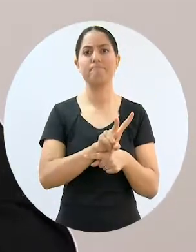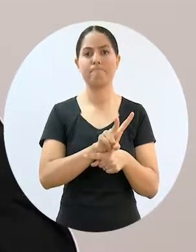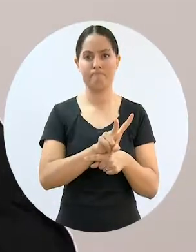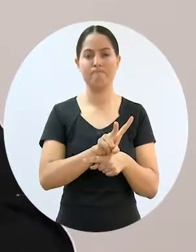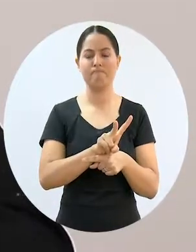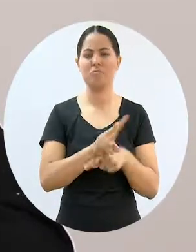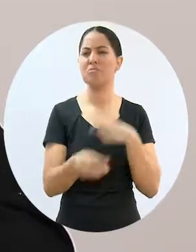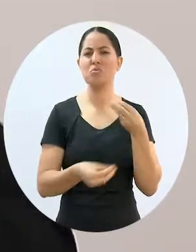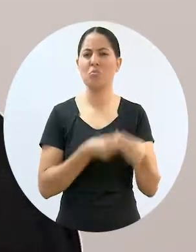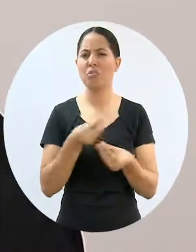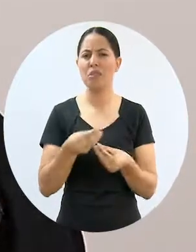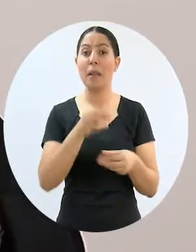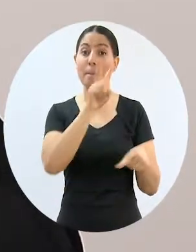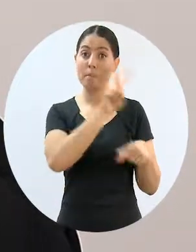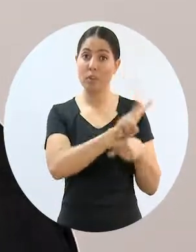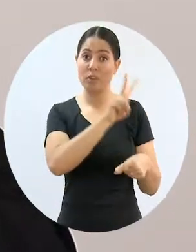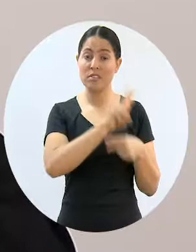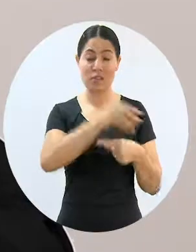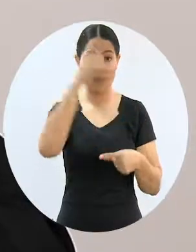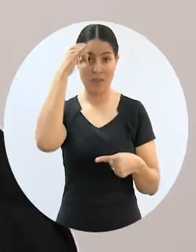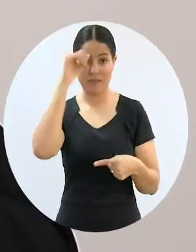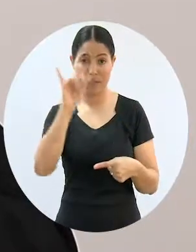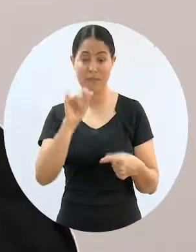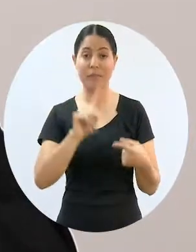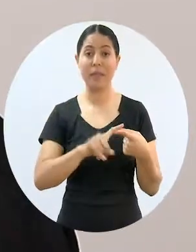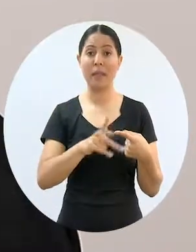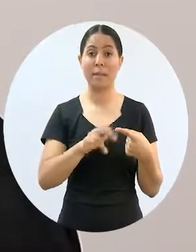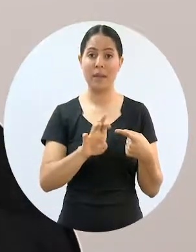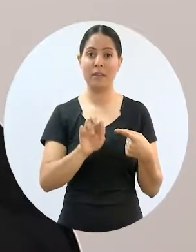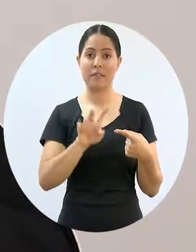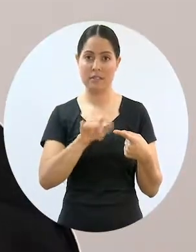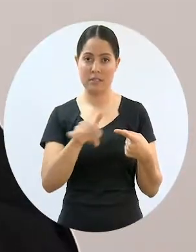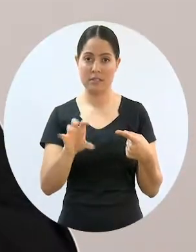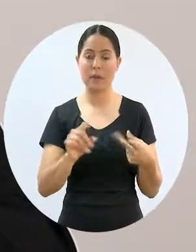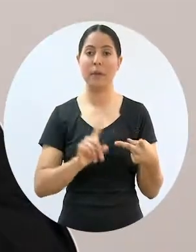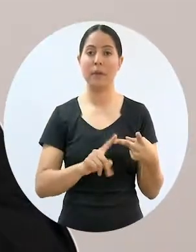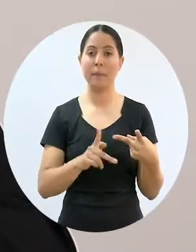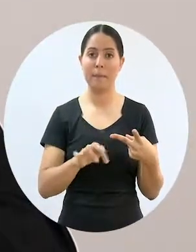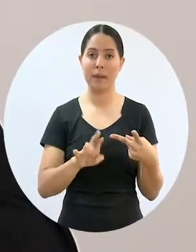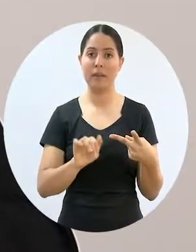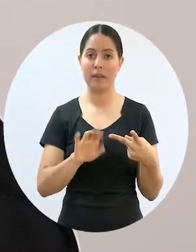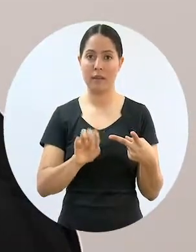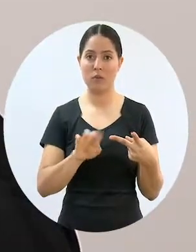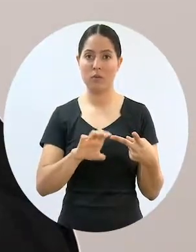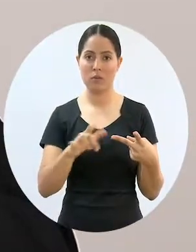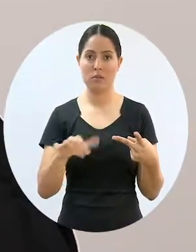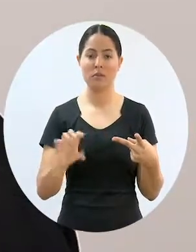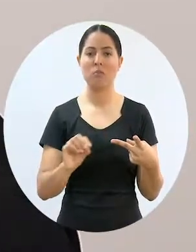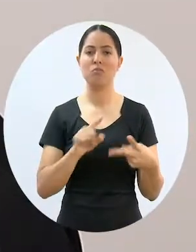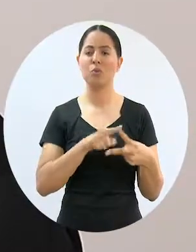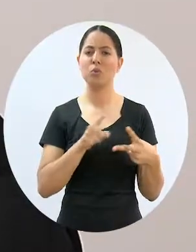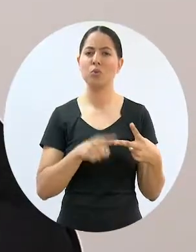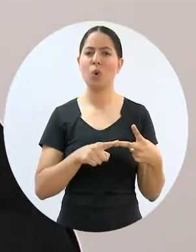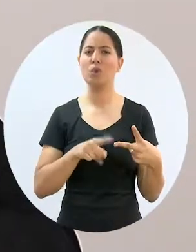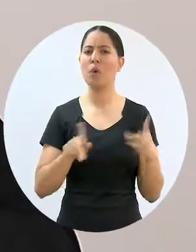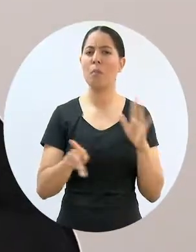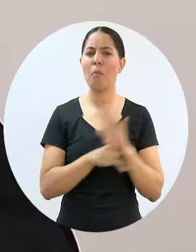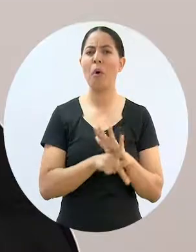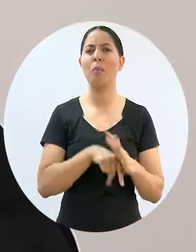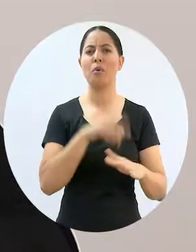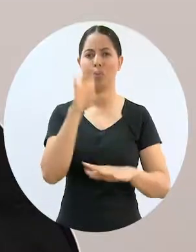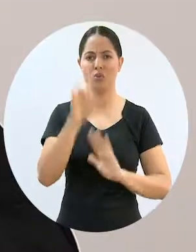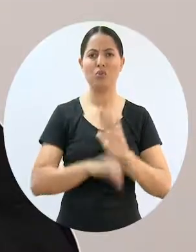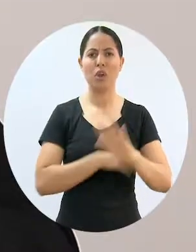prevenção. Prevenção e precaução são dois princípios do direito ambiental que precisam ser muito estimulados